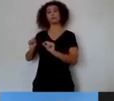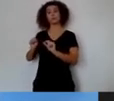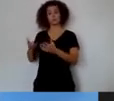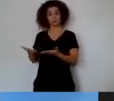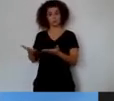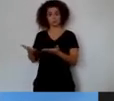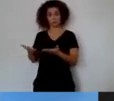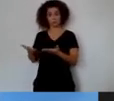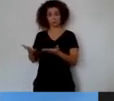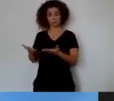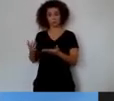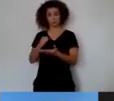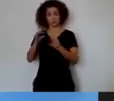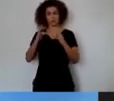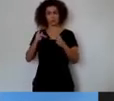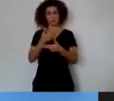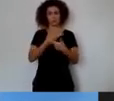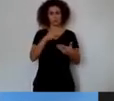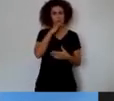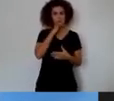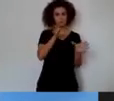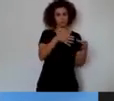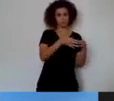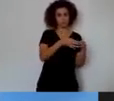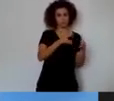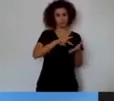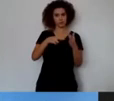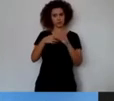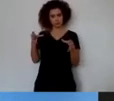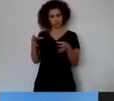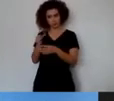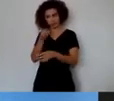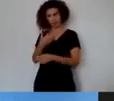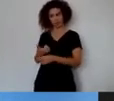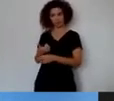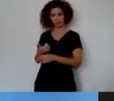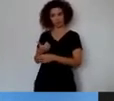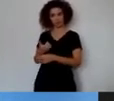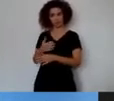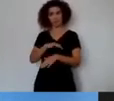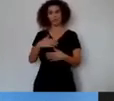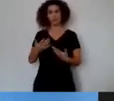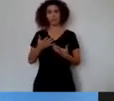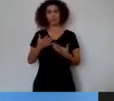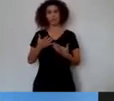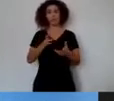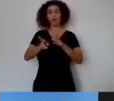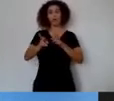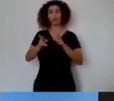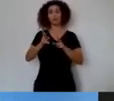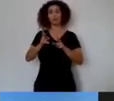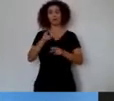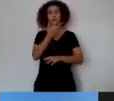se todas as coisas ruins estão lá, eu estou me isentando. Né? Então, quando a gente fala de relações raciais, não é só os grupos